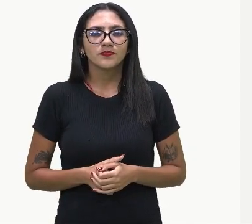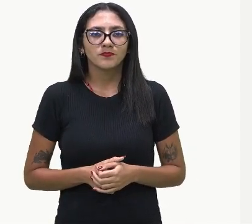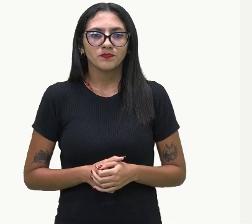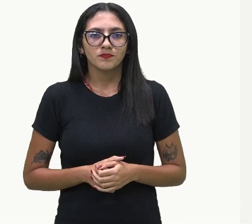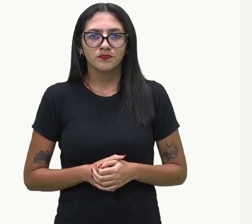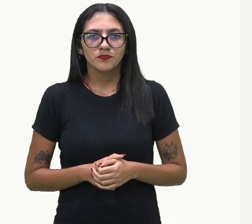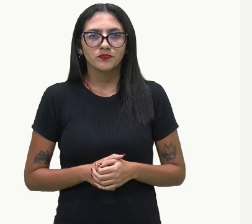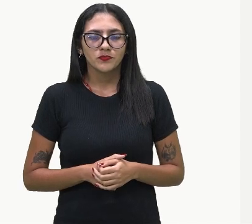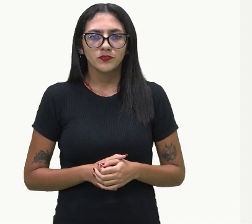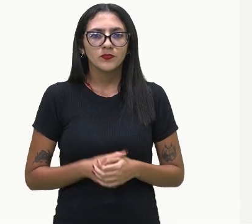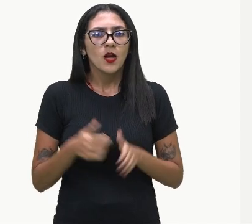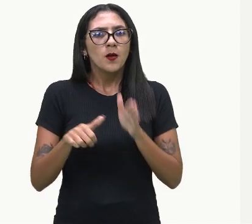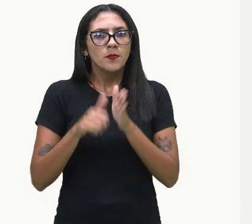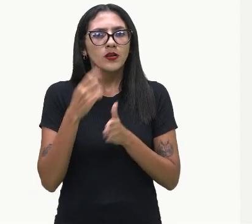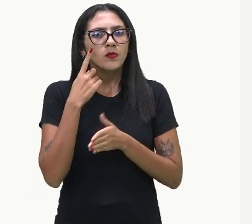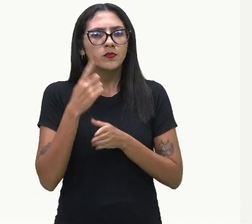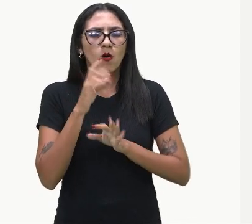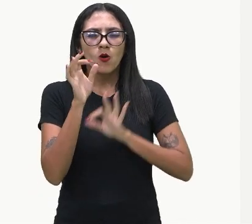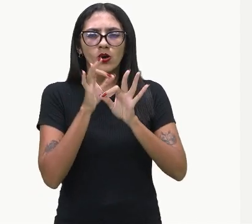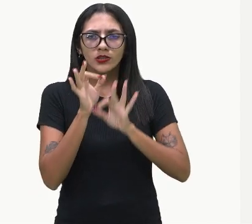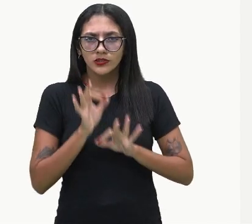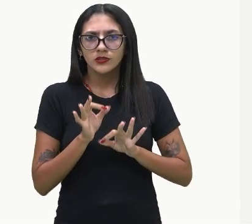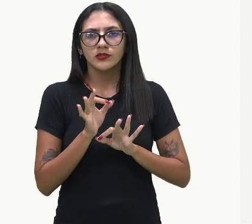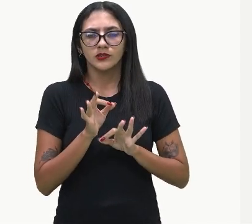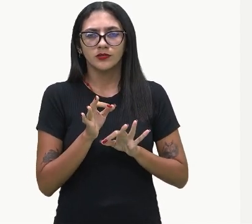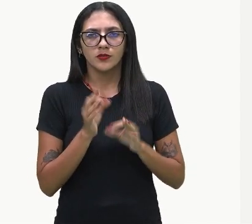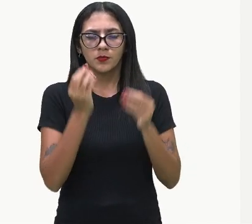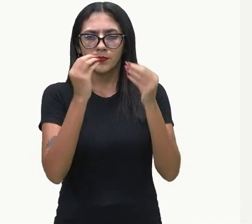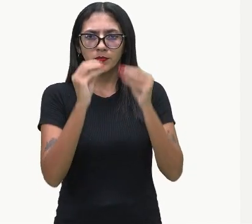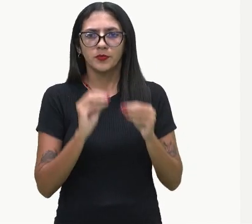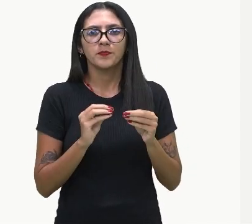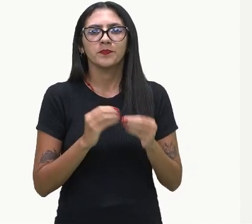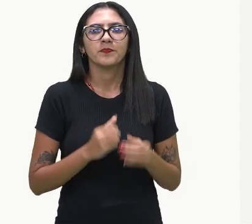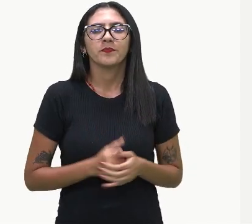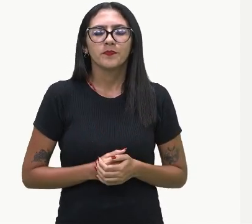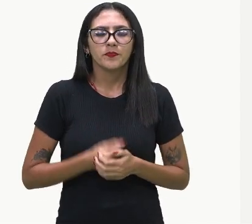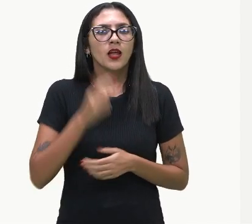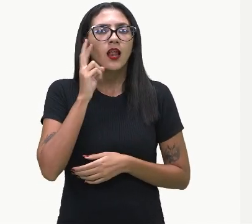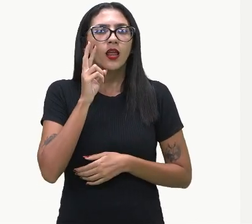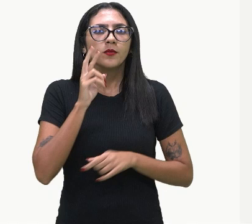primeiro organizar isso aqui para a gente não pular etapas. Tudo que tem letra a